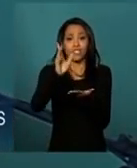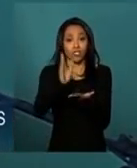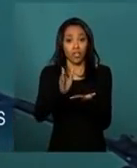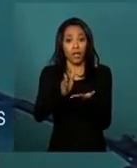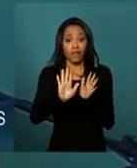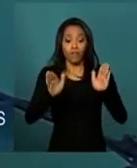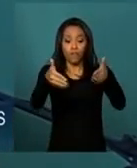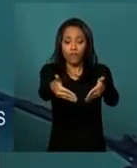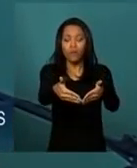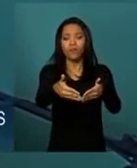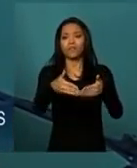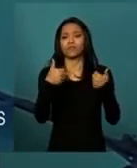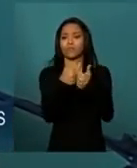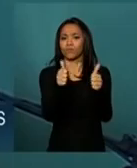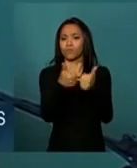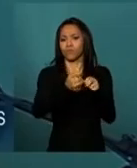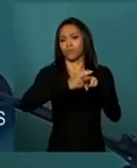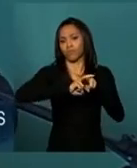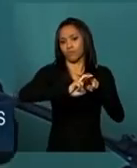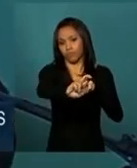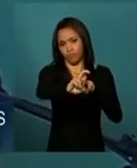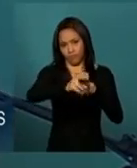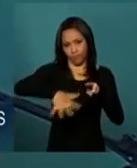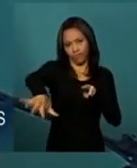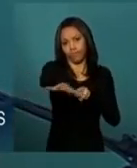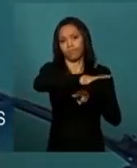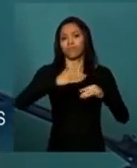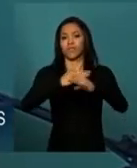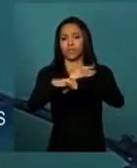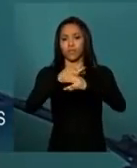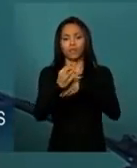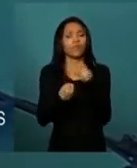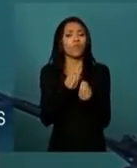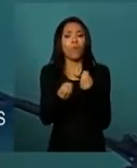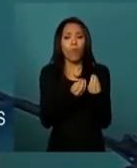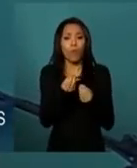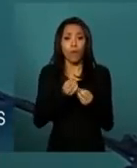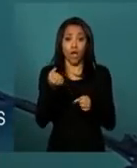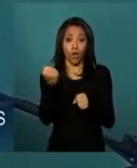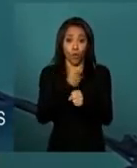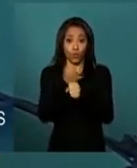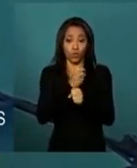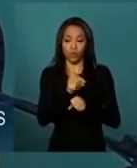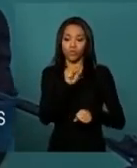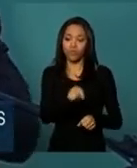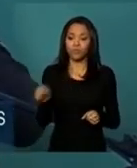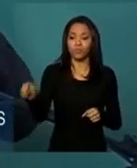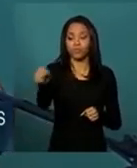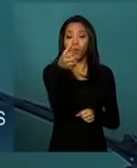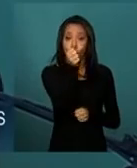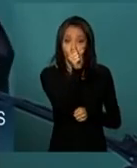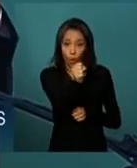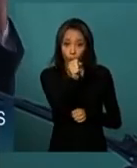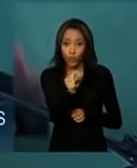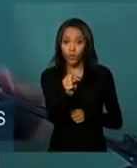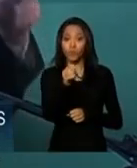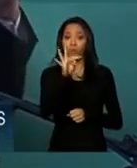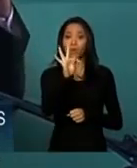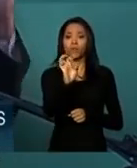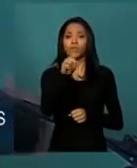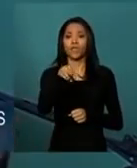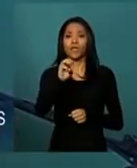transporte coletivo da nossa cidade, com a construção dos 8 terminais de integração, com a